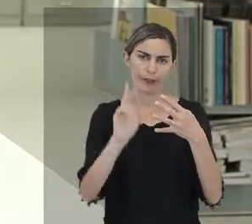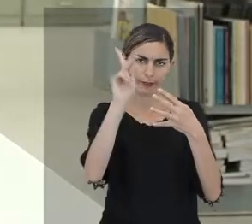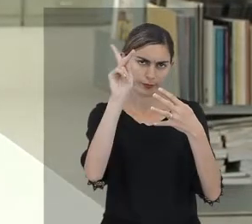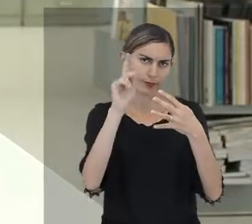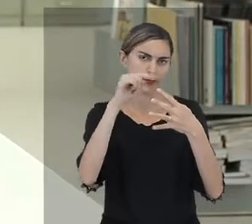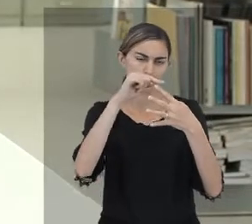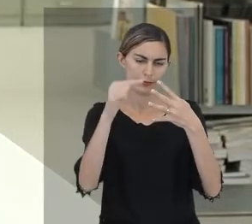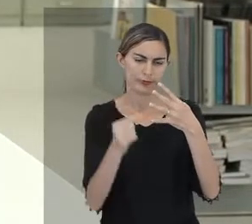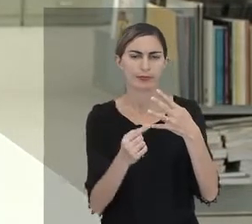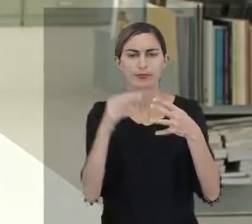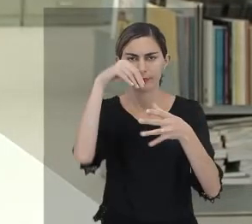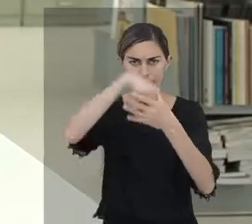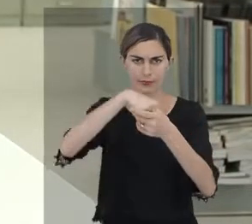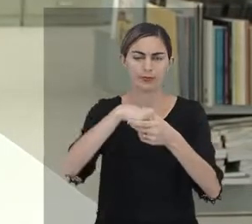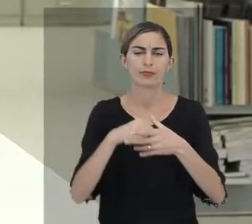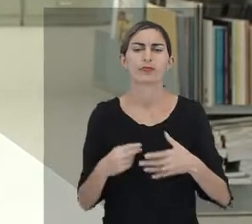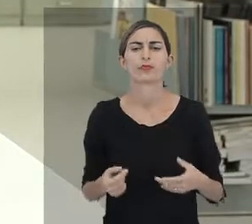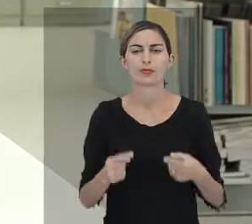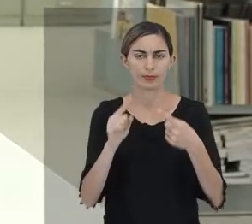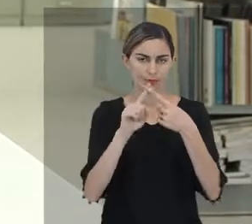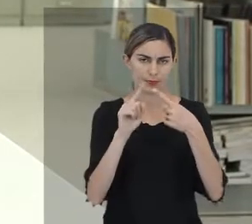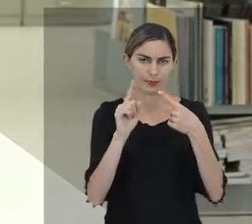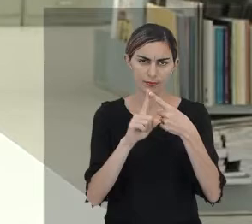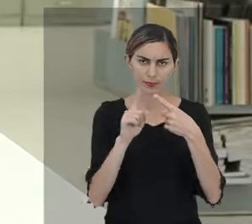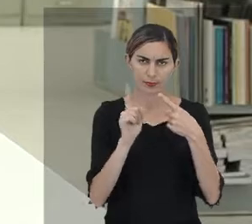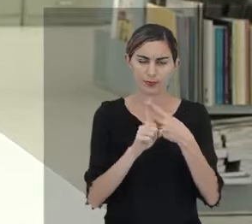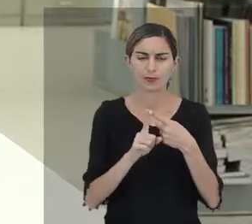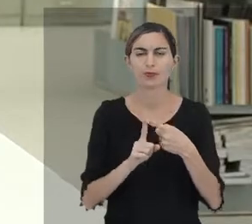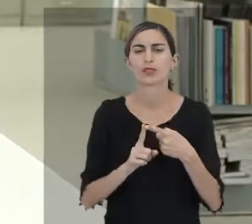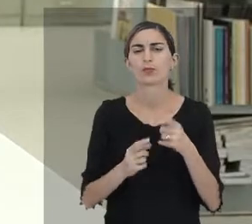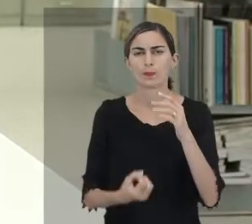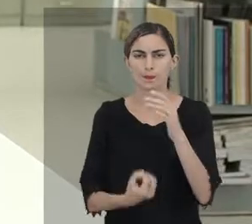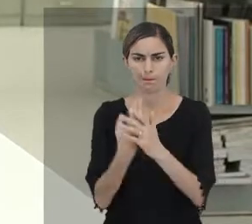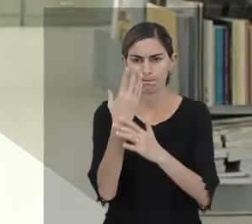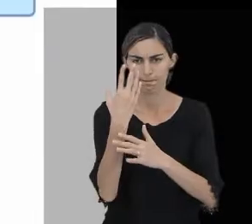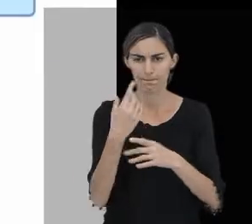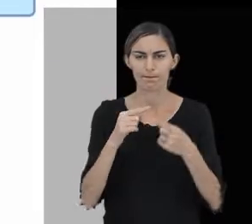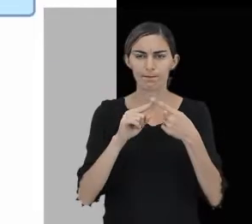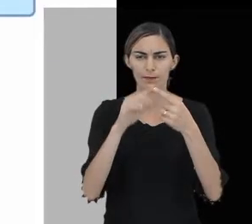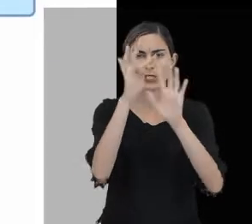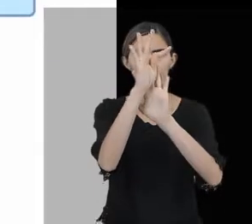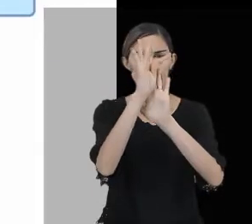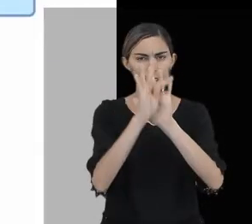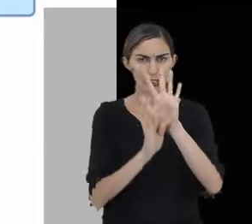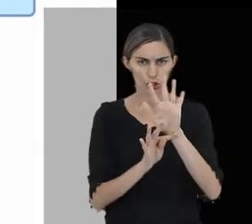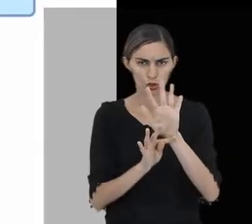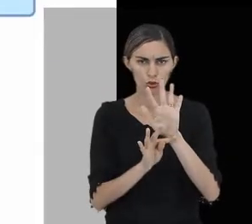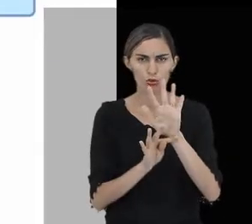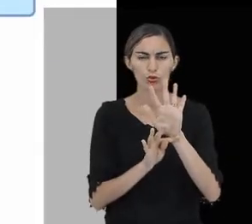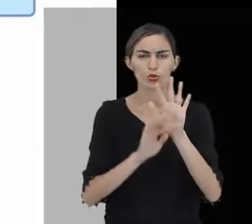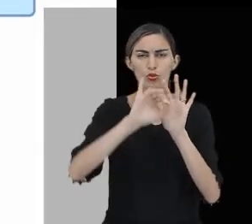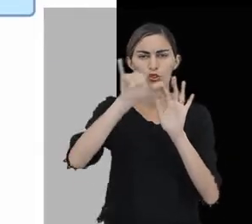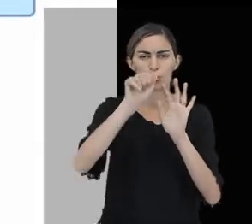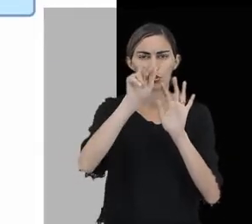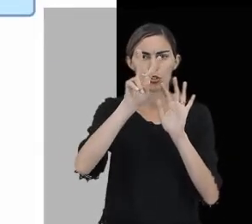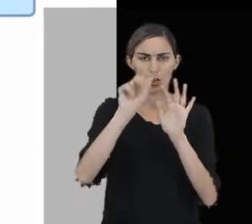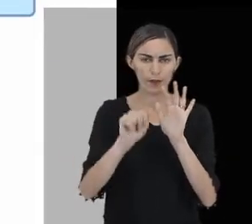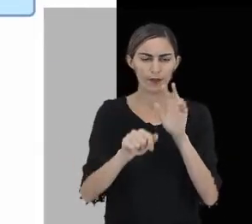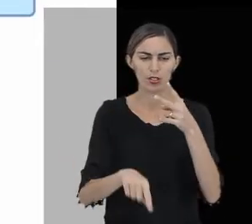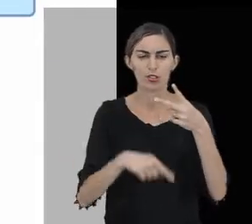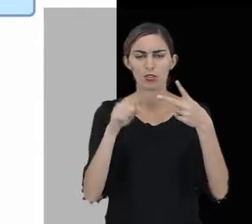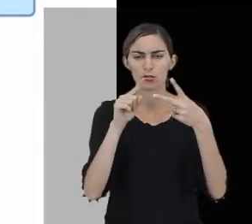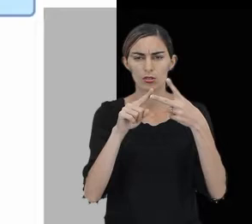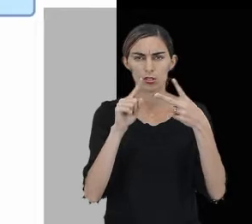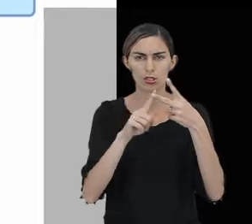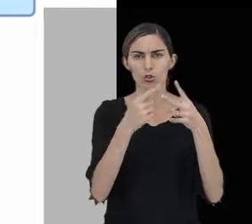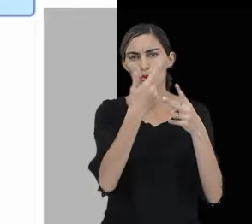dele. Então, o primeiro checkbox vai aparecer com um textozinho do lado, chamado Java. O